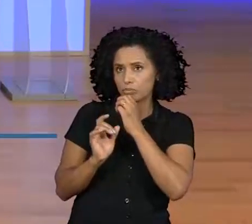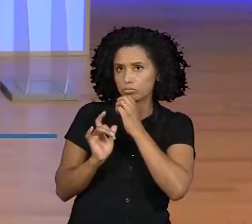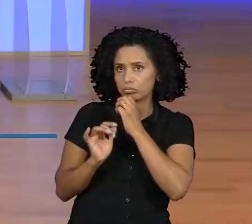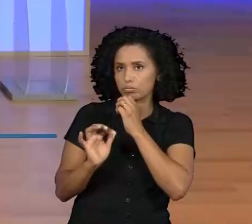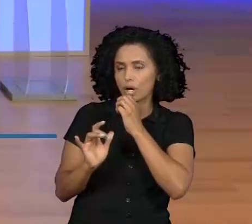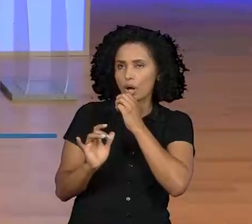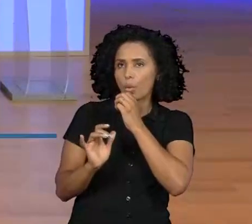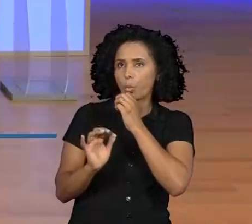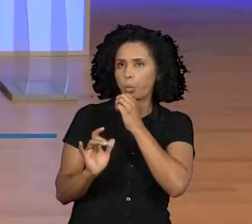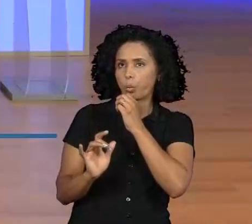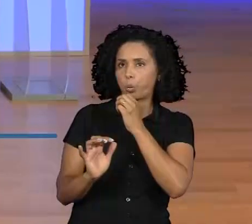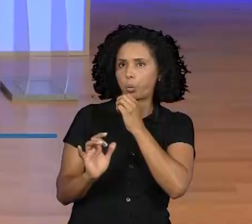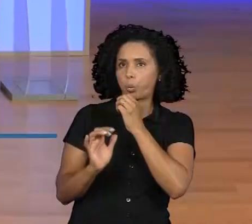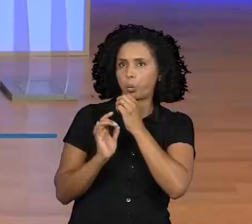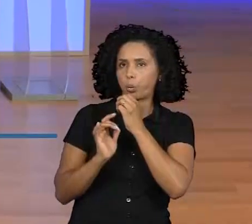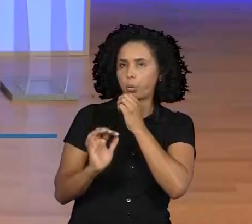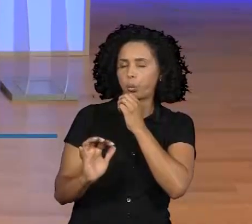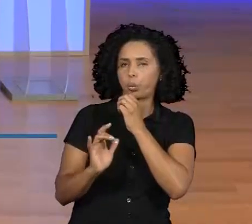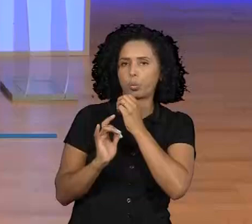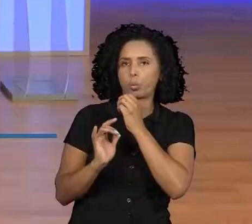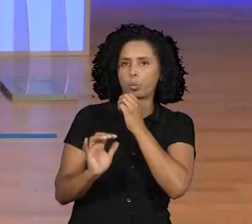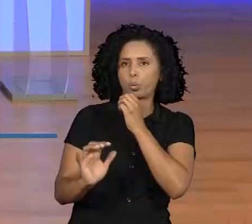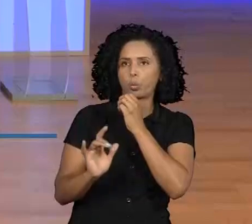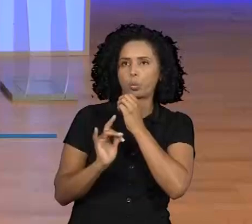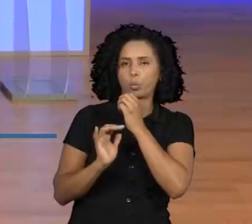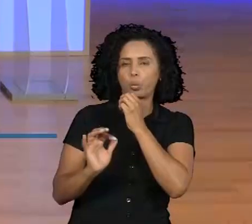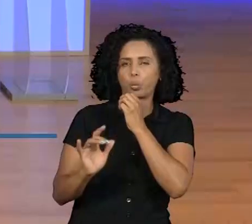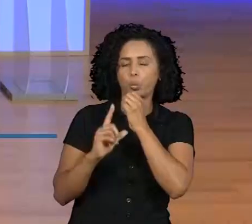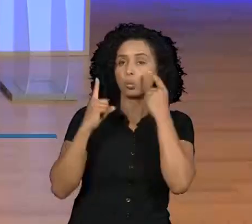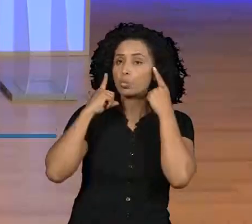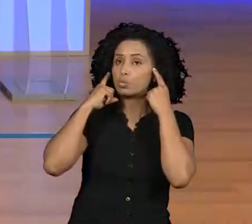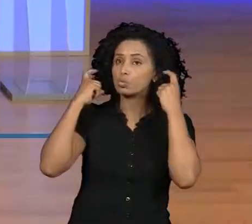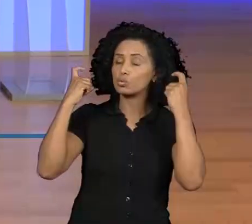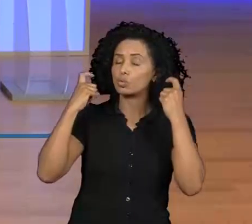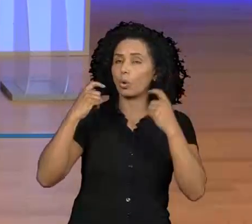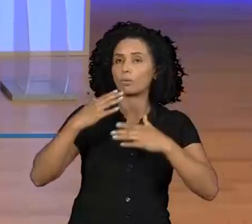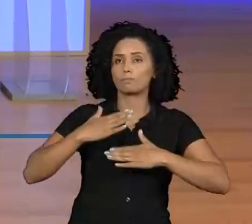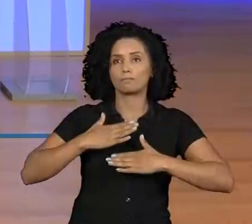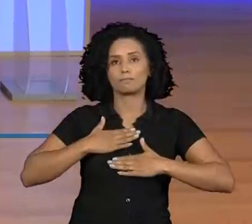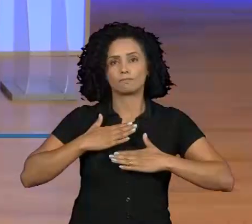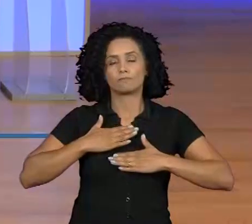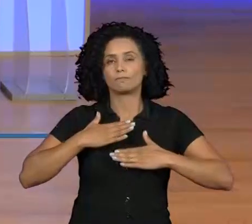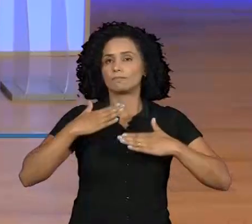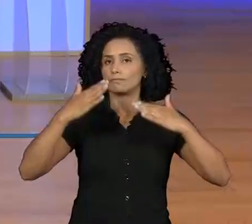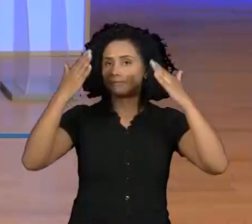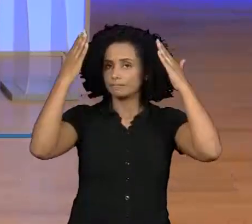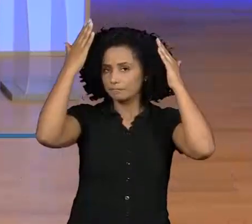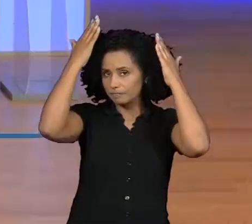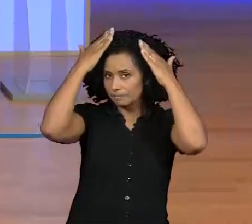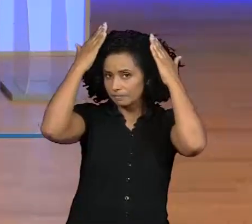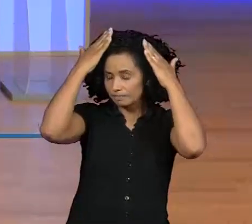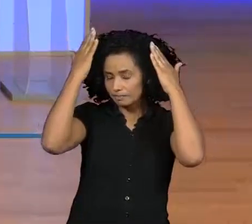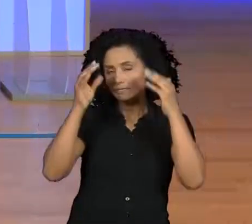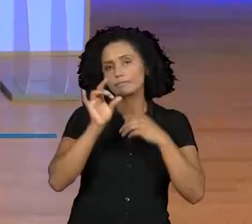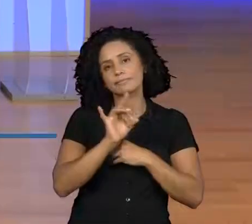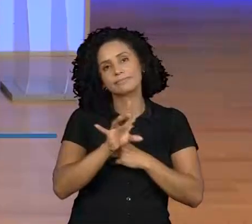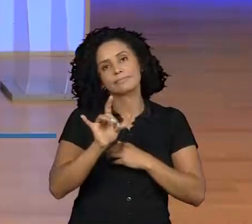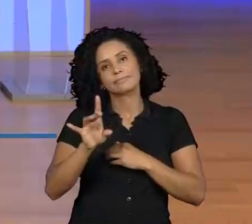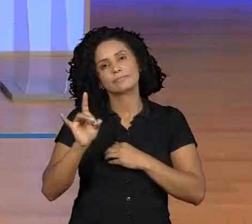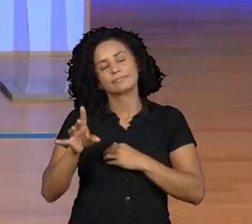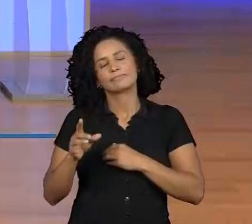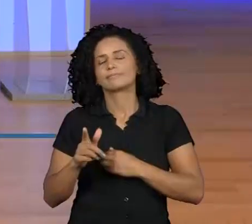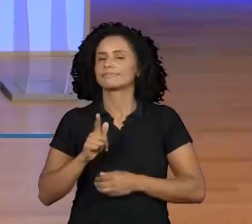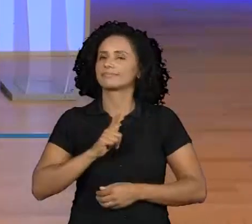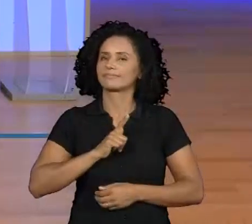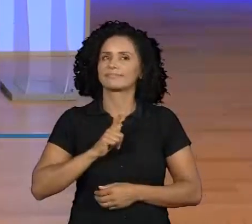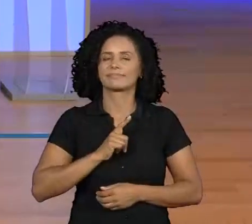sopro, vai produzindo sons de diferentes alturas, ou seja, com diferentes notas, mais graves ou mais agudos.